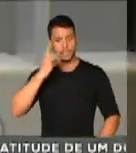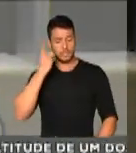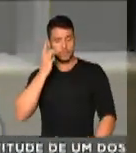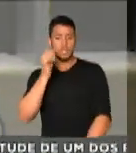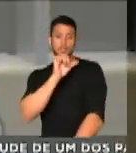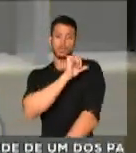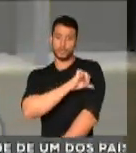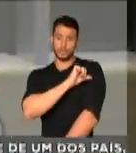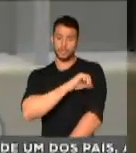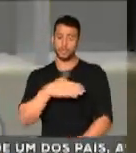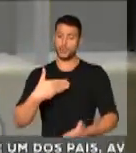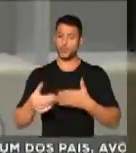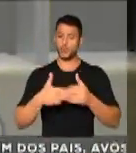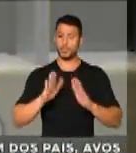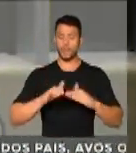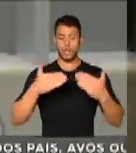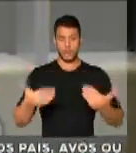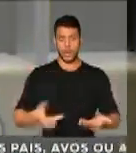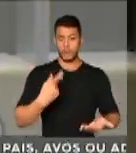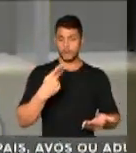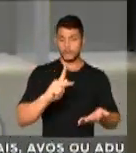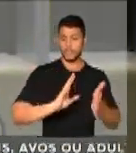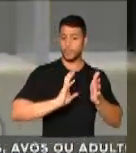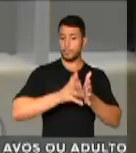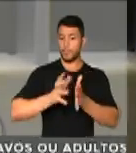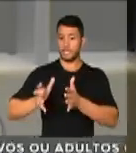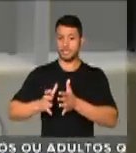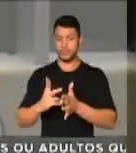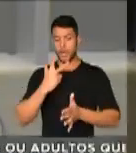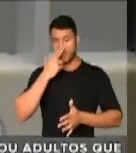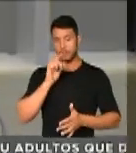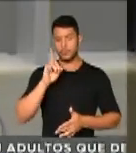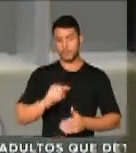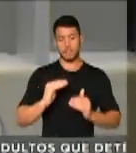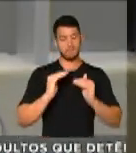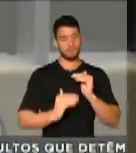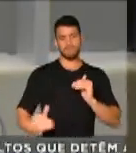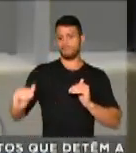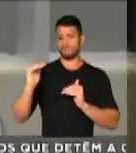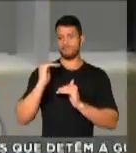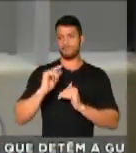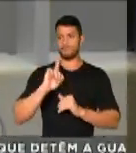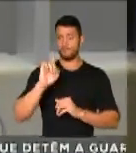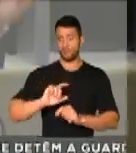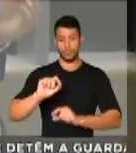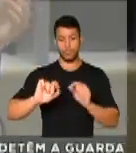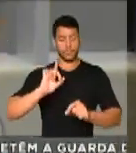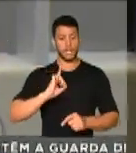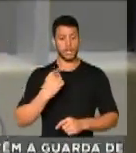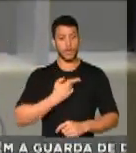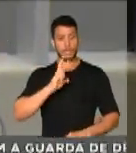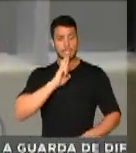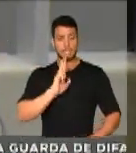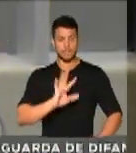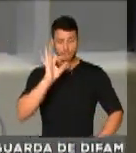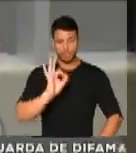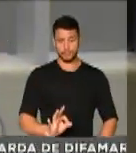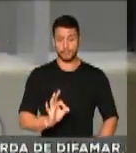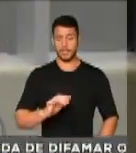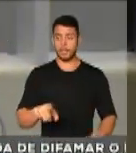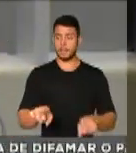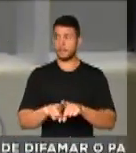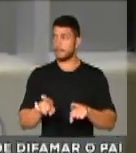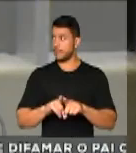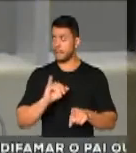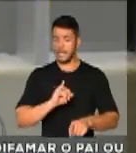Janeiro, independente da sua coloração partidária ou ideológica. Essa questão supera. É o parlamento dando uma resposta concreta a isso. E quero,